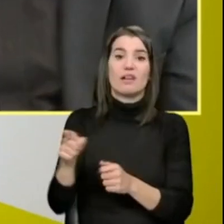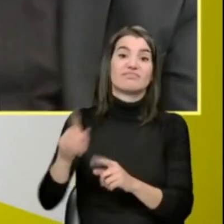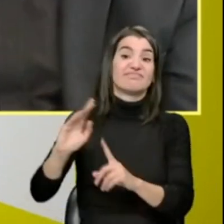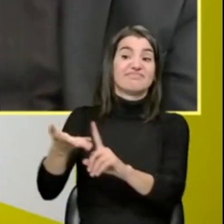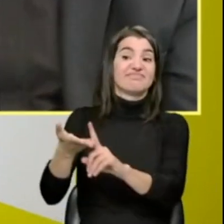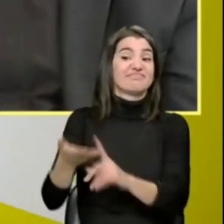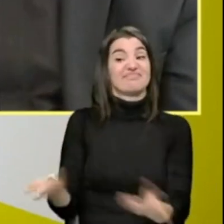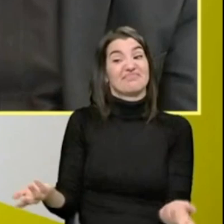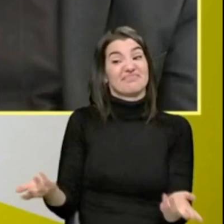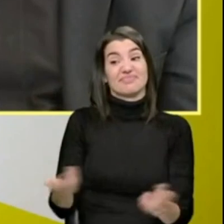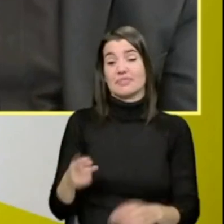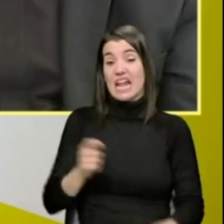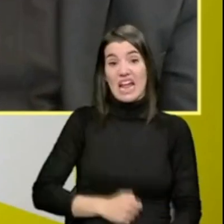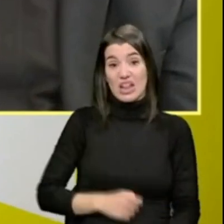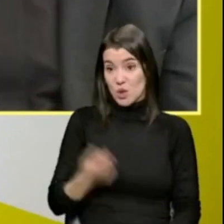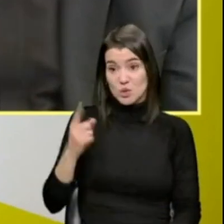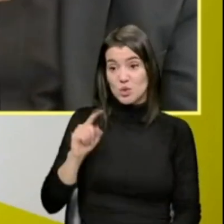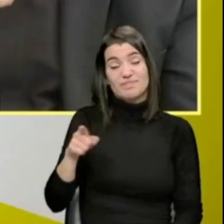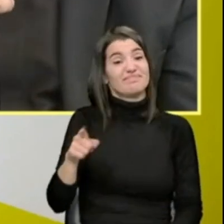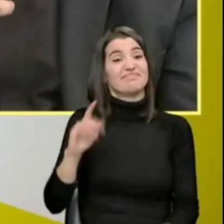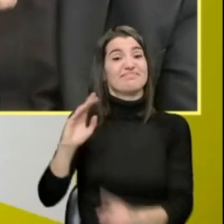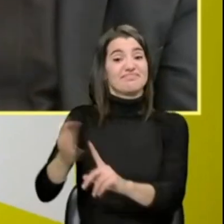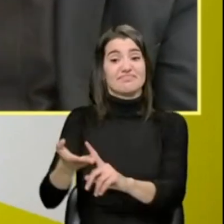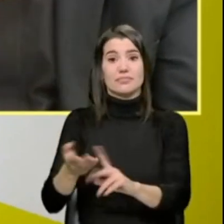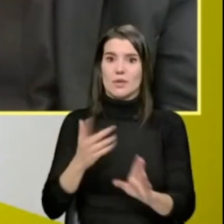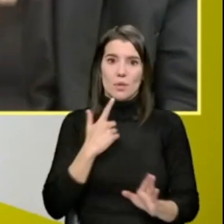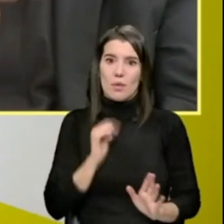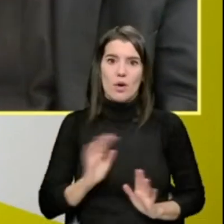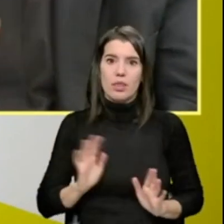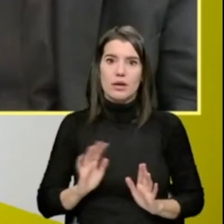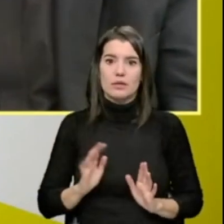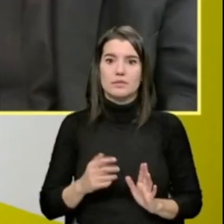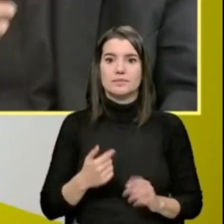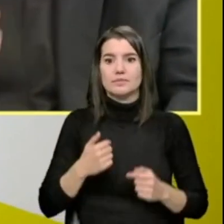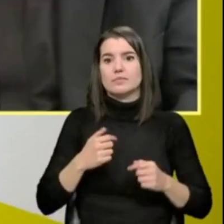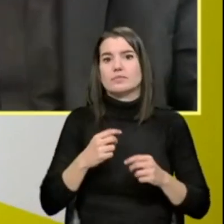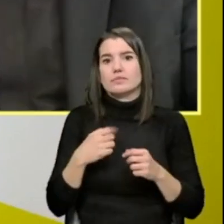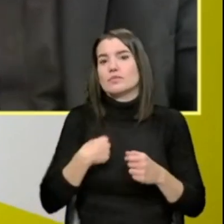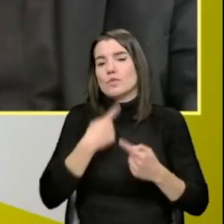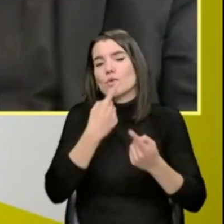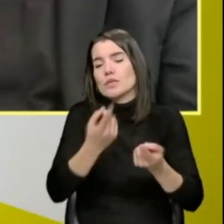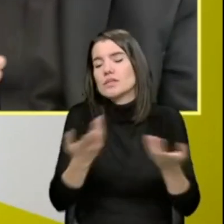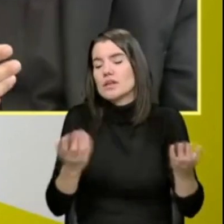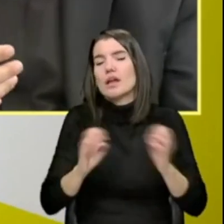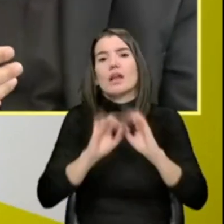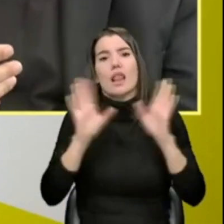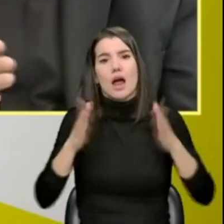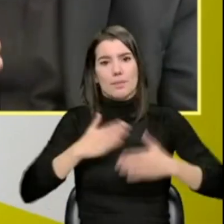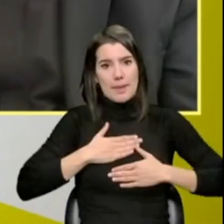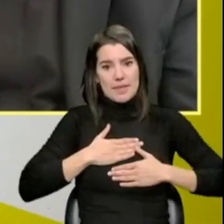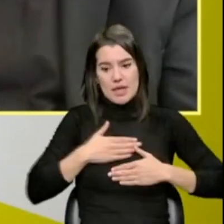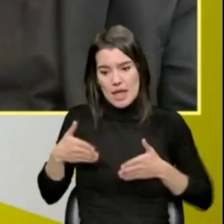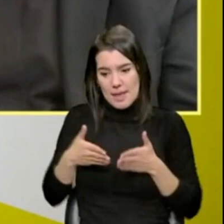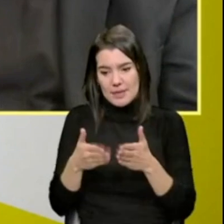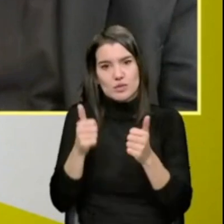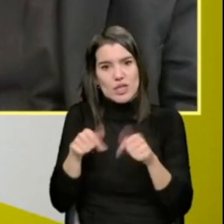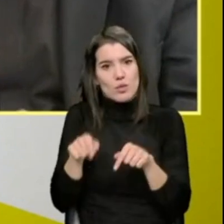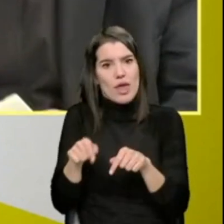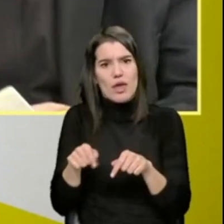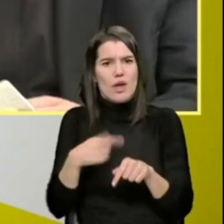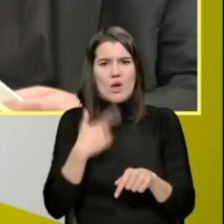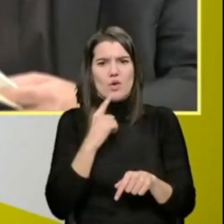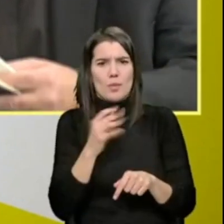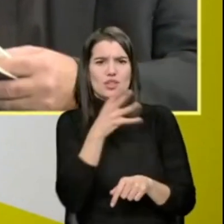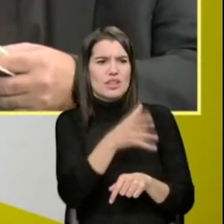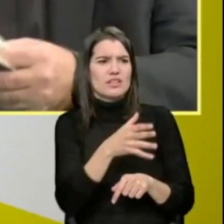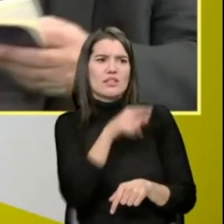for católica. Nós acreditamos que, apesar de eu dizer que estou convencidíssimo que estou no caminho certo, não posso dizer que